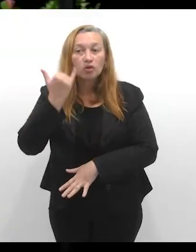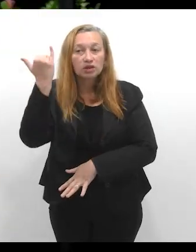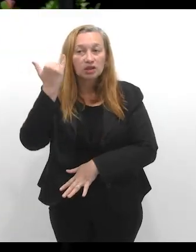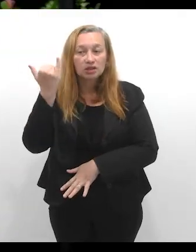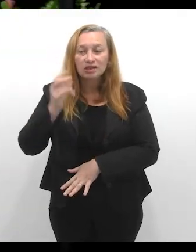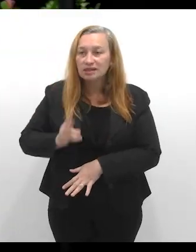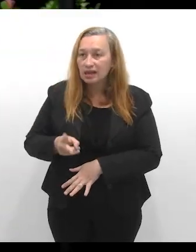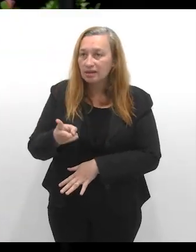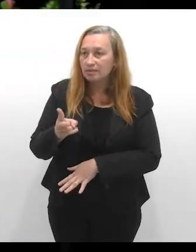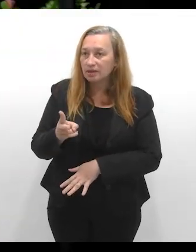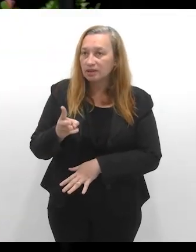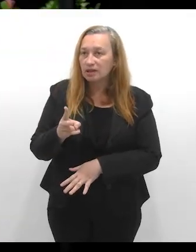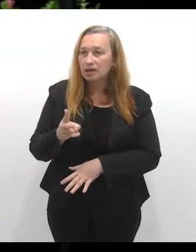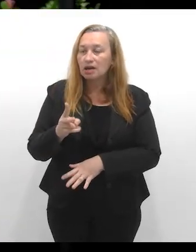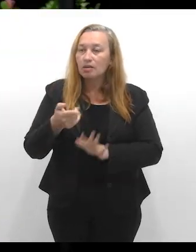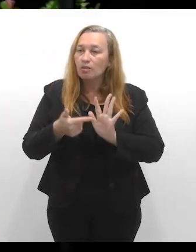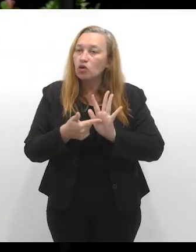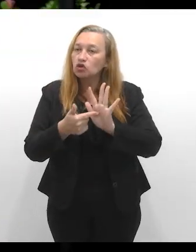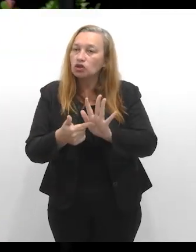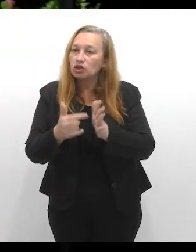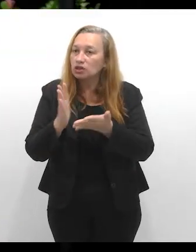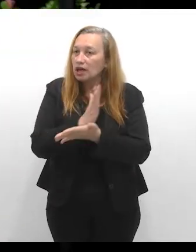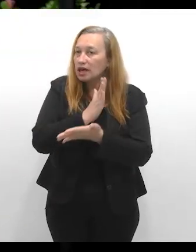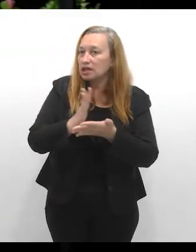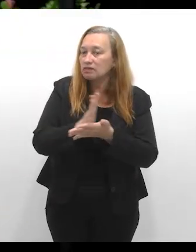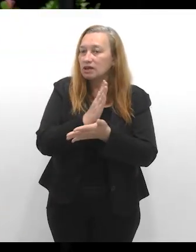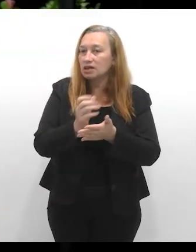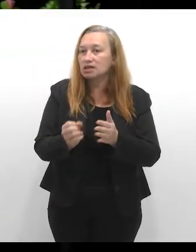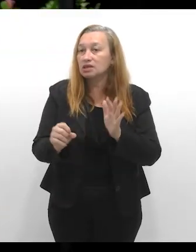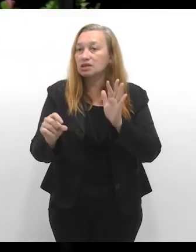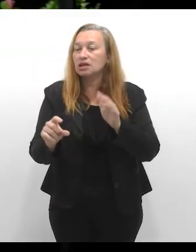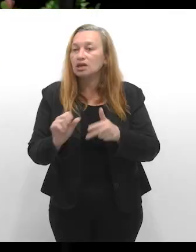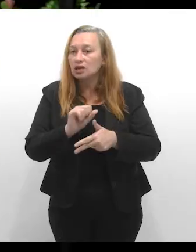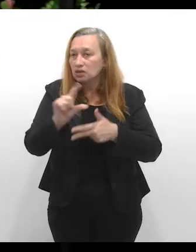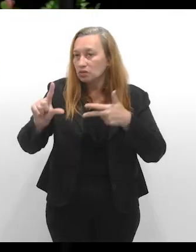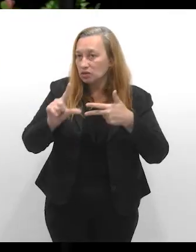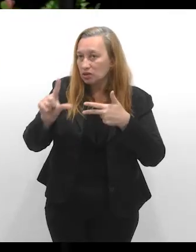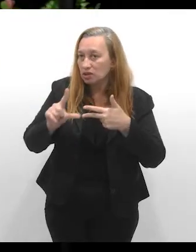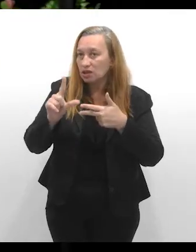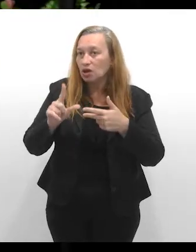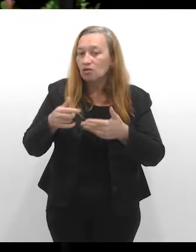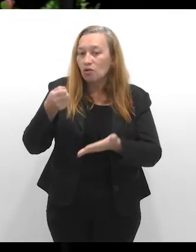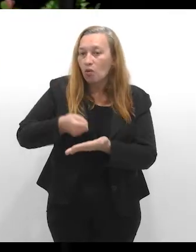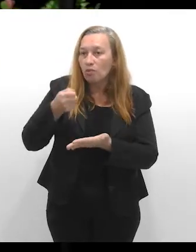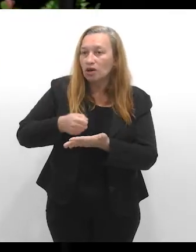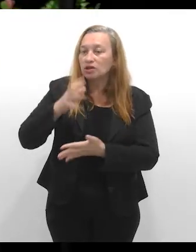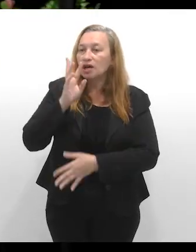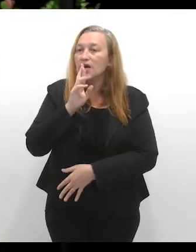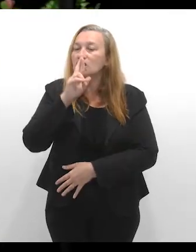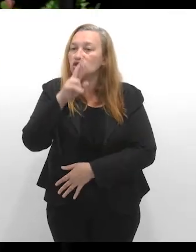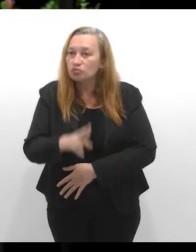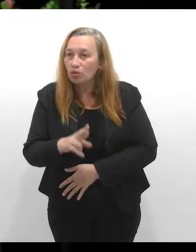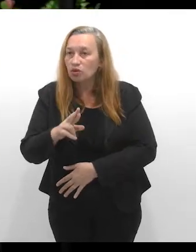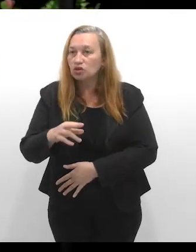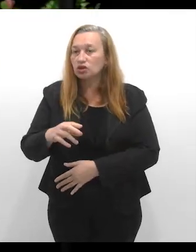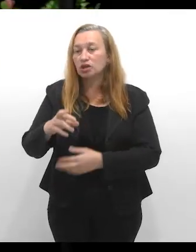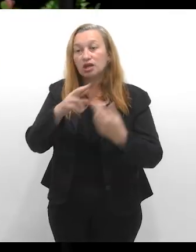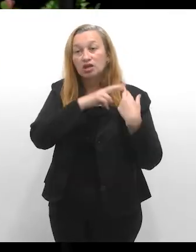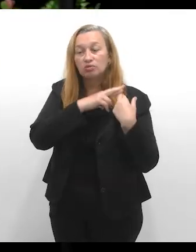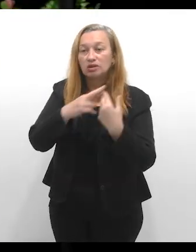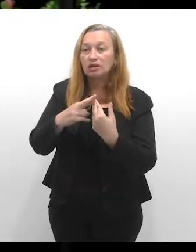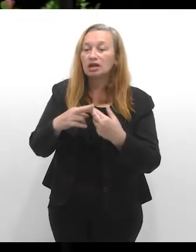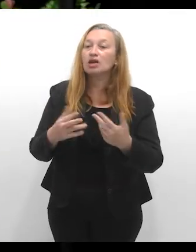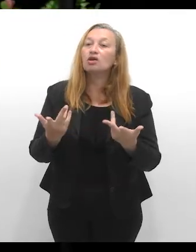Daí porque é importante a gente estar sempre não só pautando, né, as discussões legislativas, mas também cobrando respostas